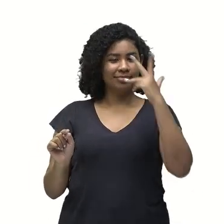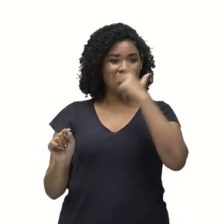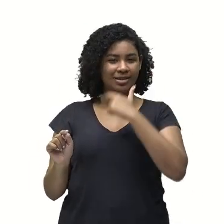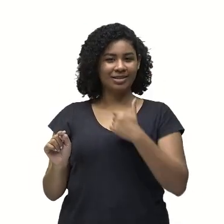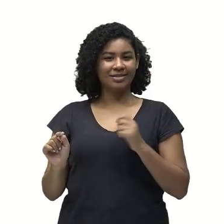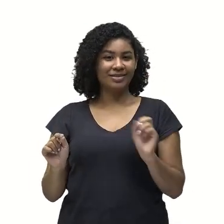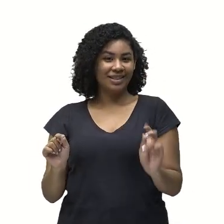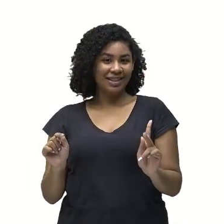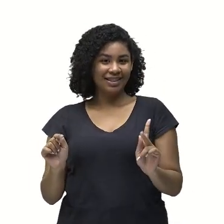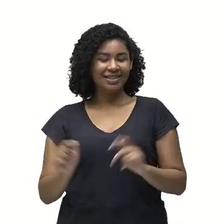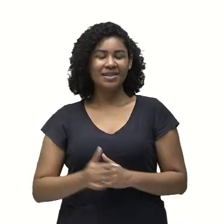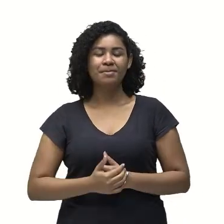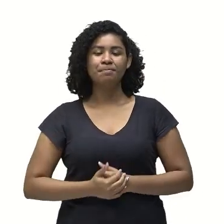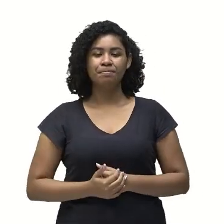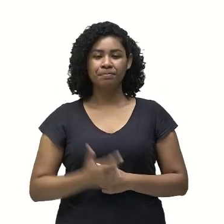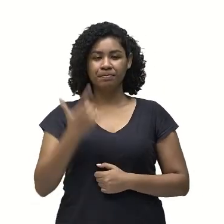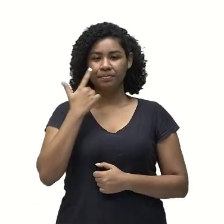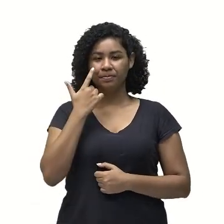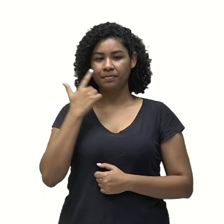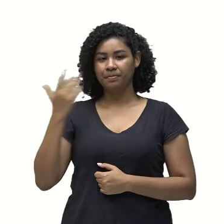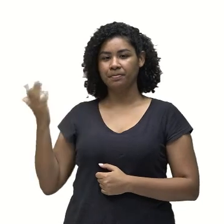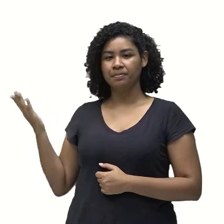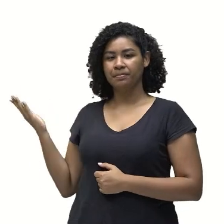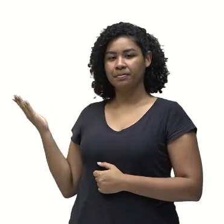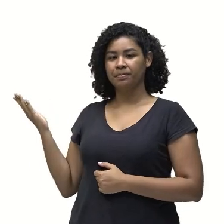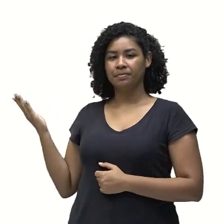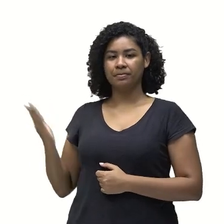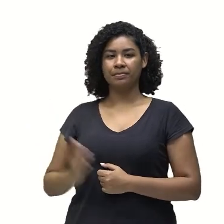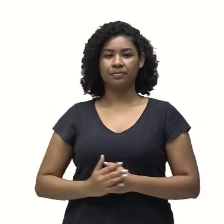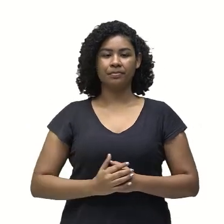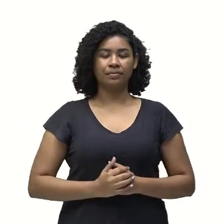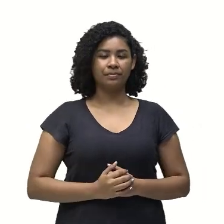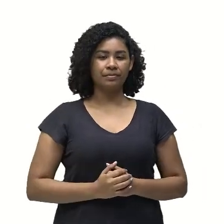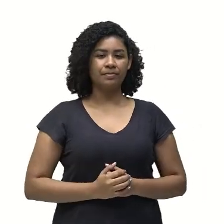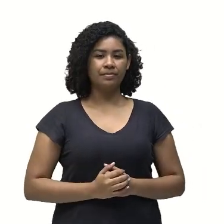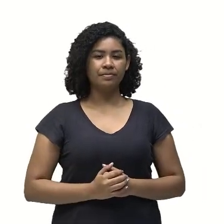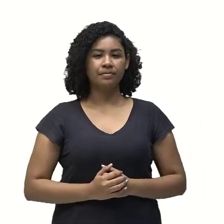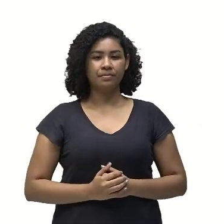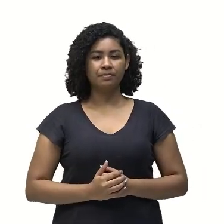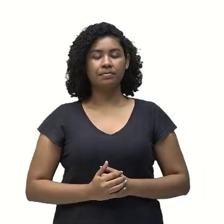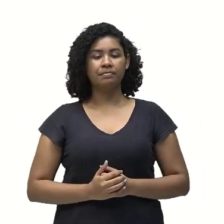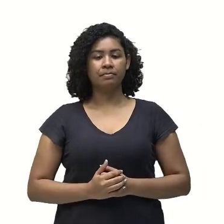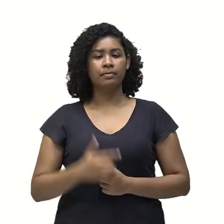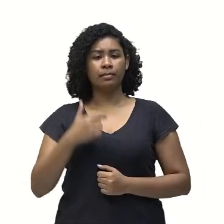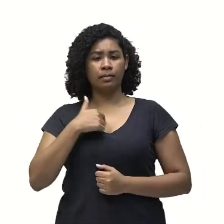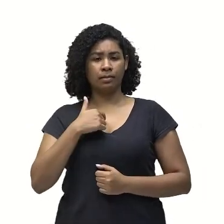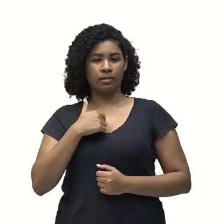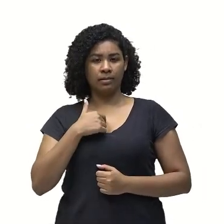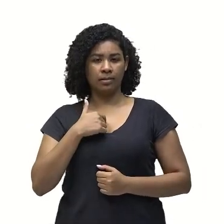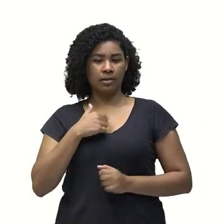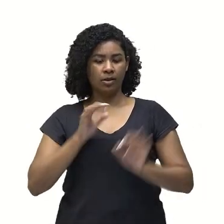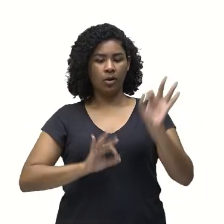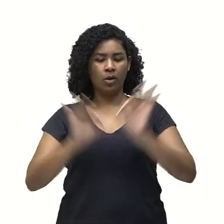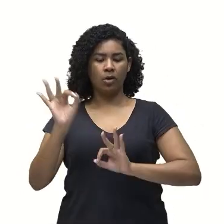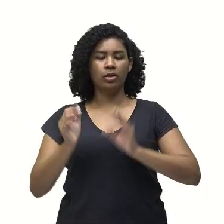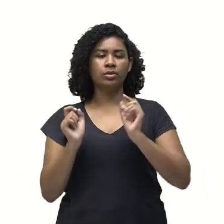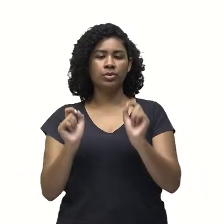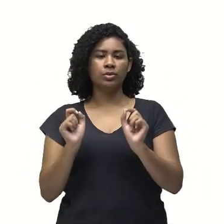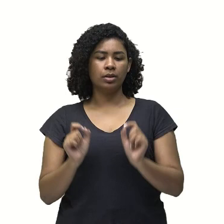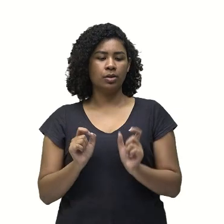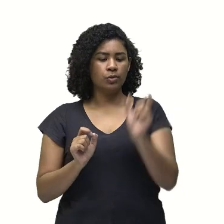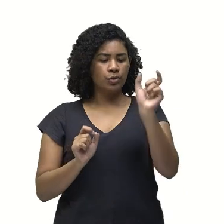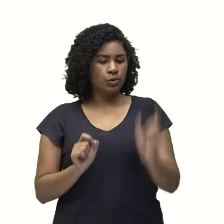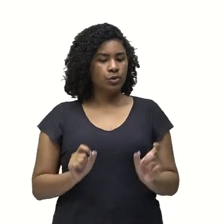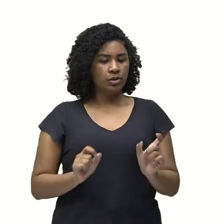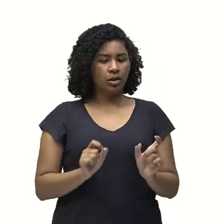bem? Were they playing soccer? Eu só fiz fazer a mudança do sujeito lá em cima com o verbo